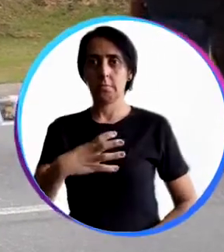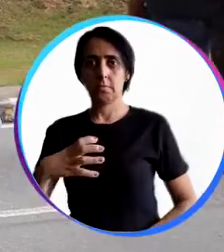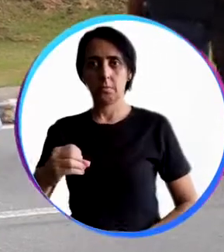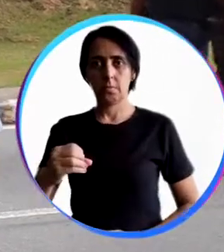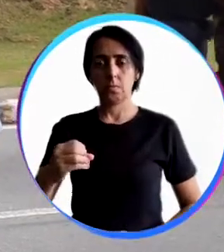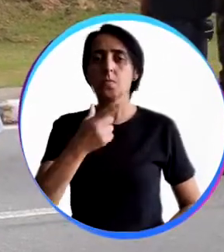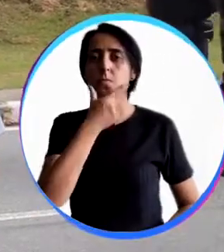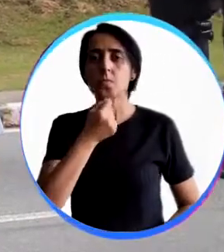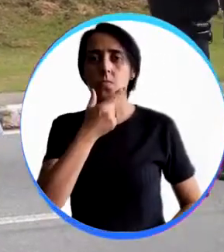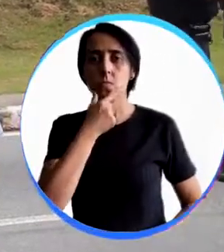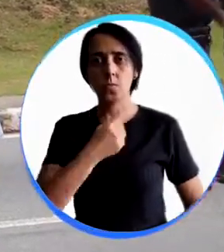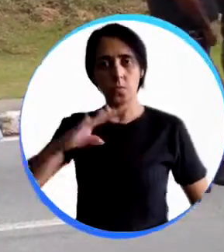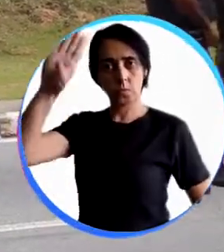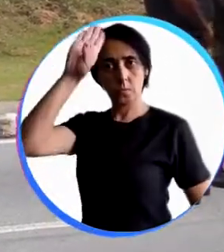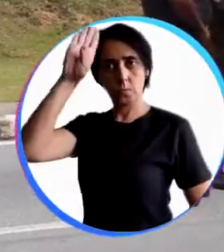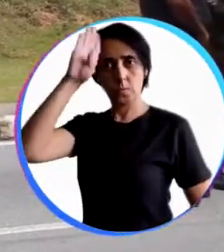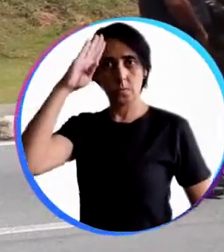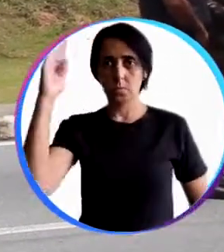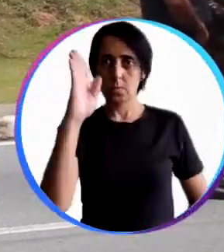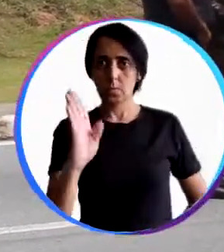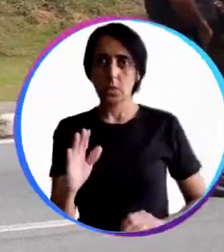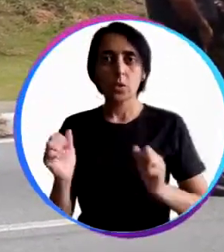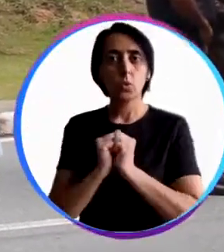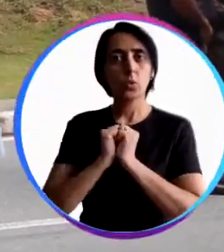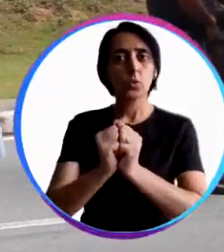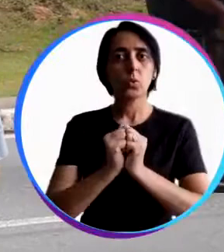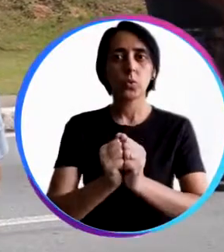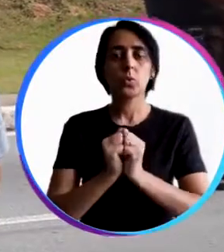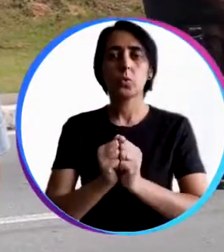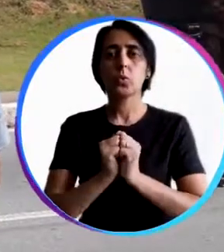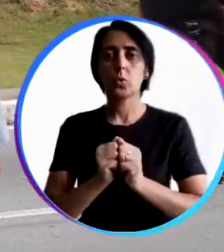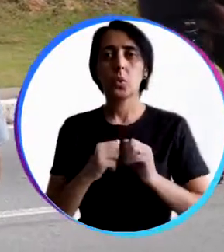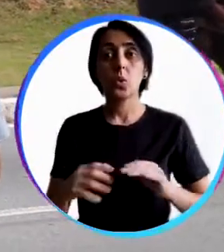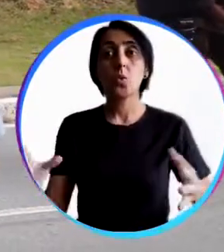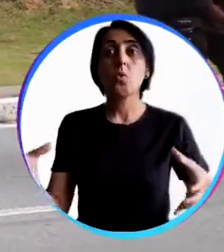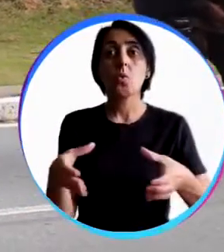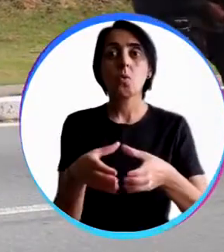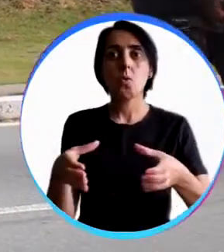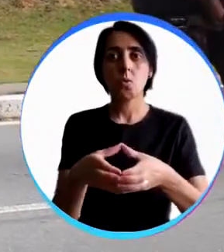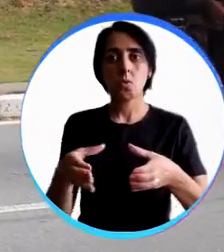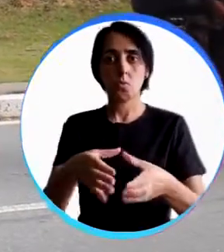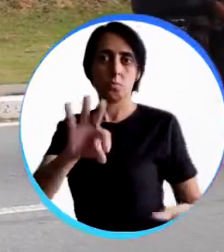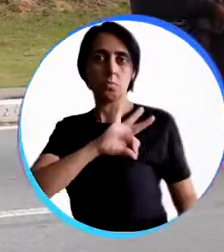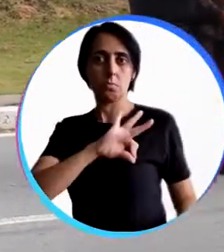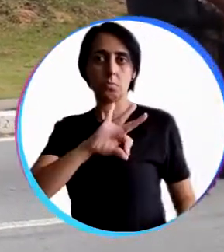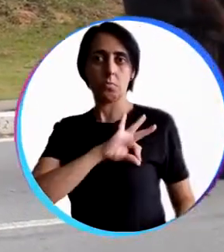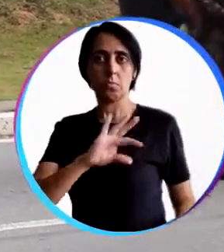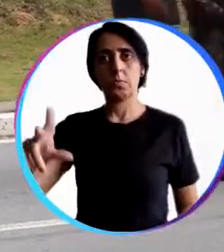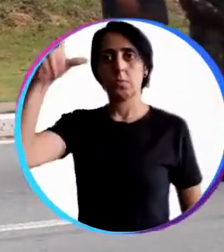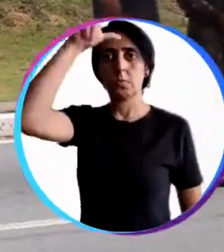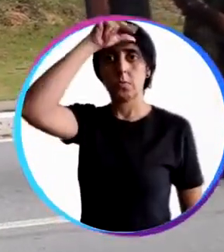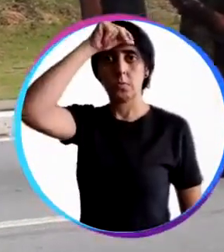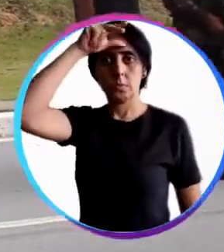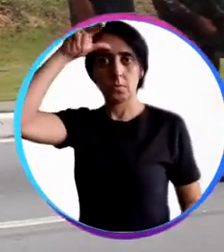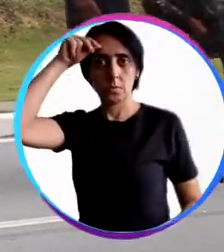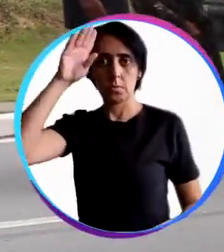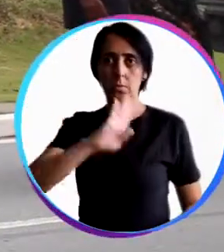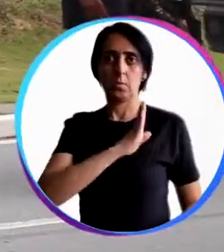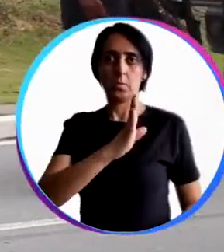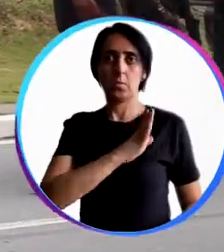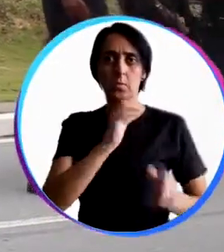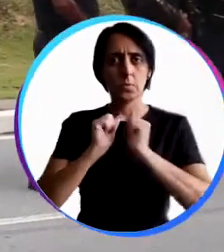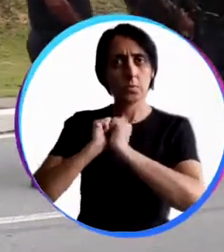130 homens do Exército Brasileiro, em parceria com a Guarda Municipal, realizam hoje aqui em Barueri uma grande operação